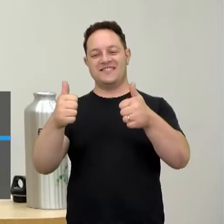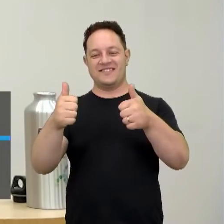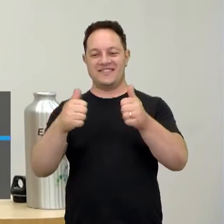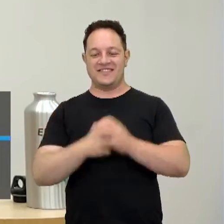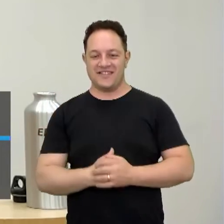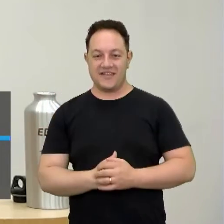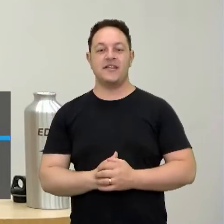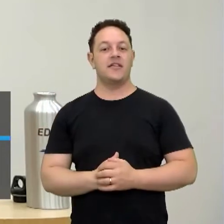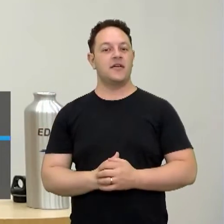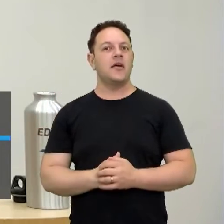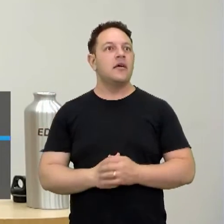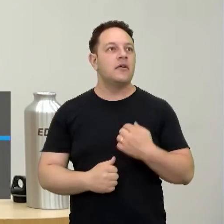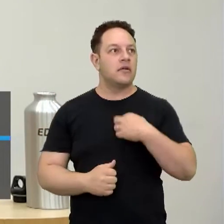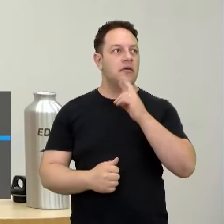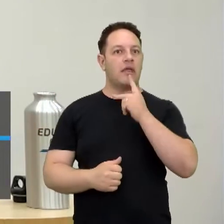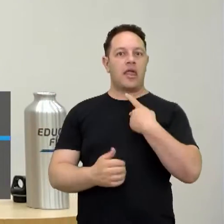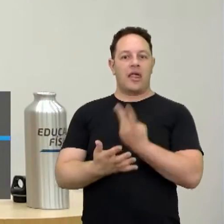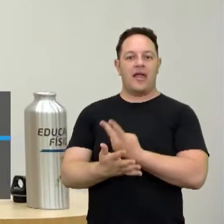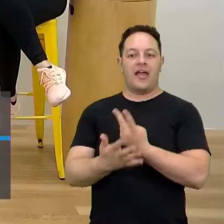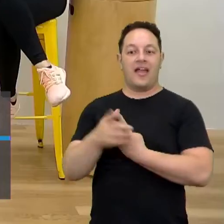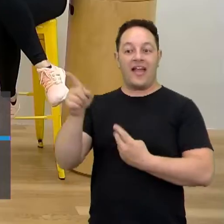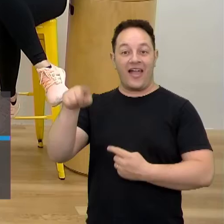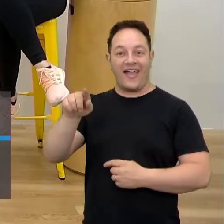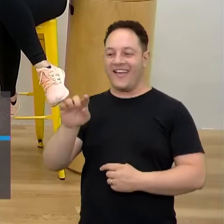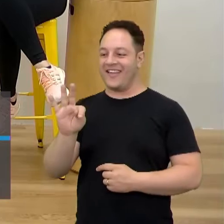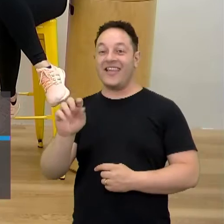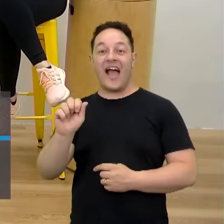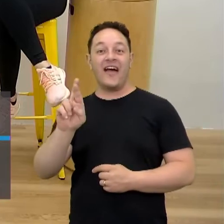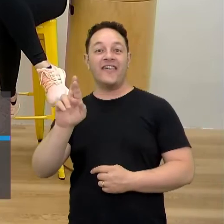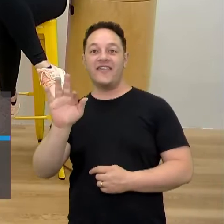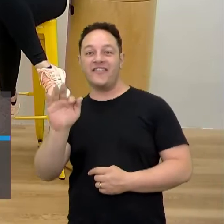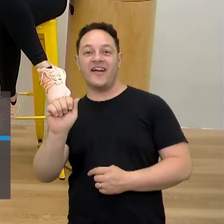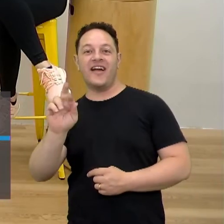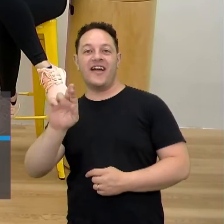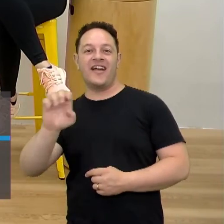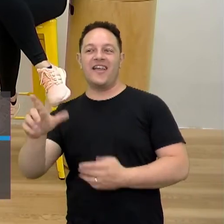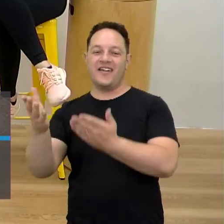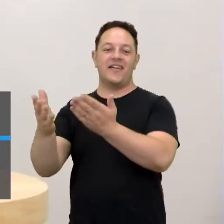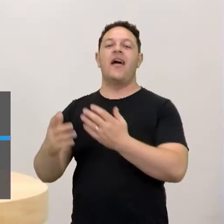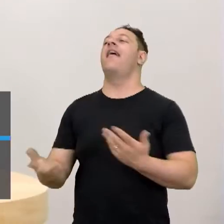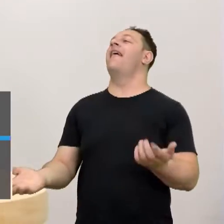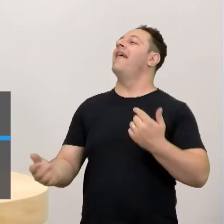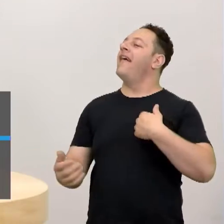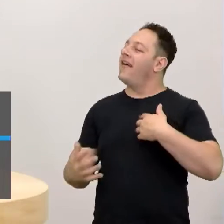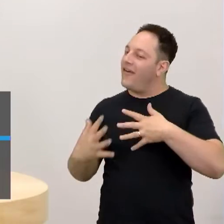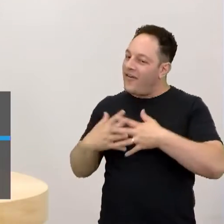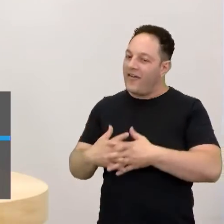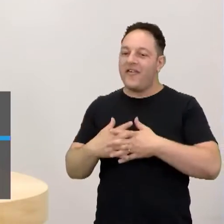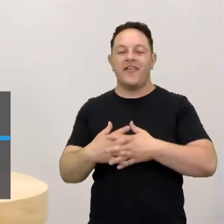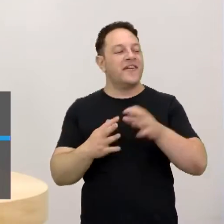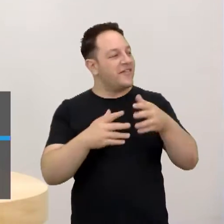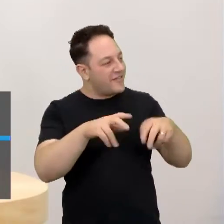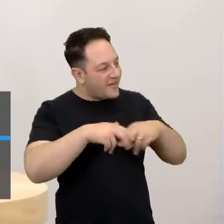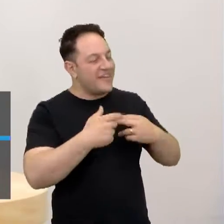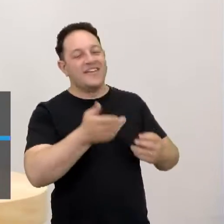Aê! Túlio não, Tafarel. É o Tafarel que tá aí hoje? É o Tafarel. Ah, por isso que me pegou, né, Tafarel? Tá